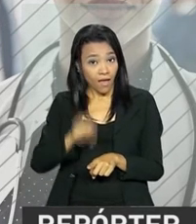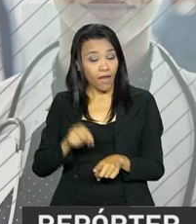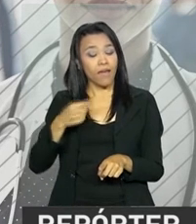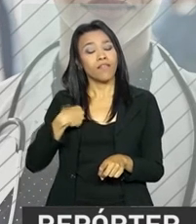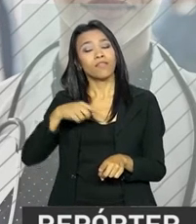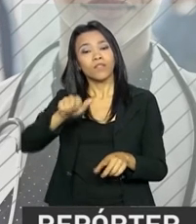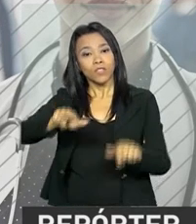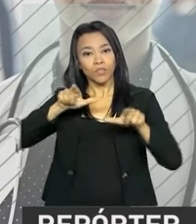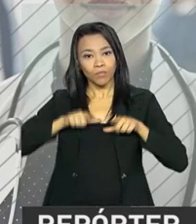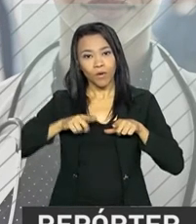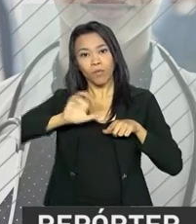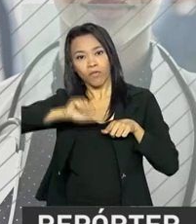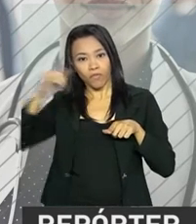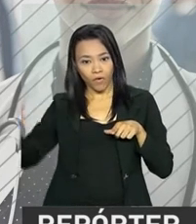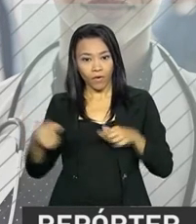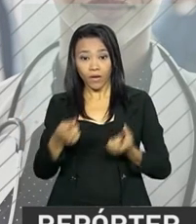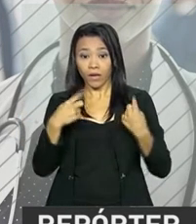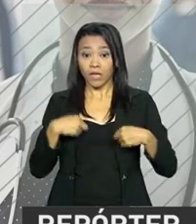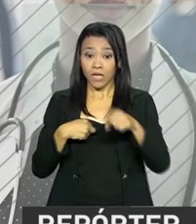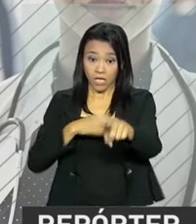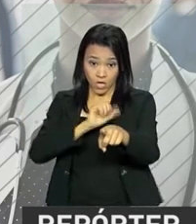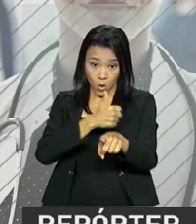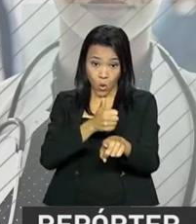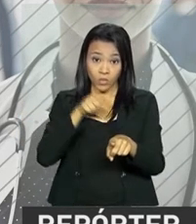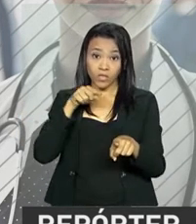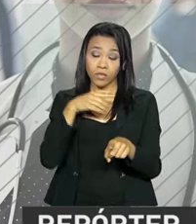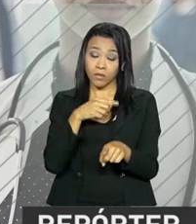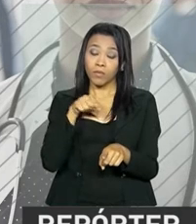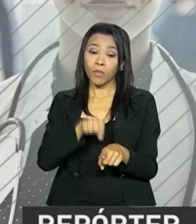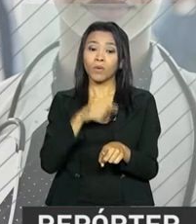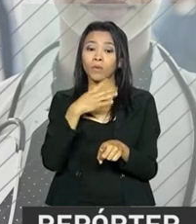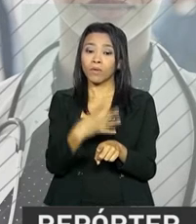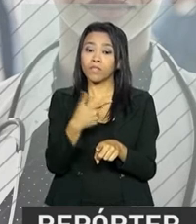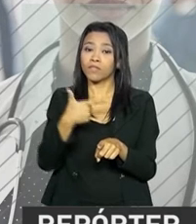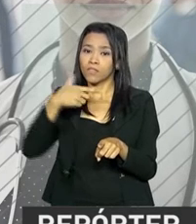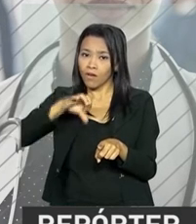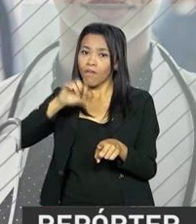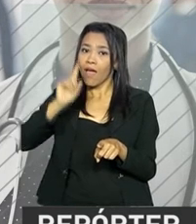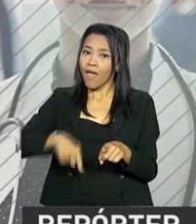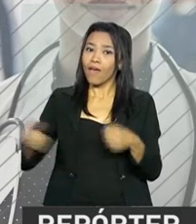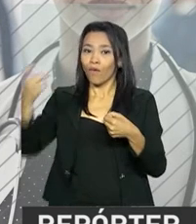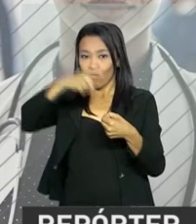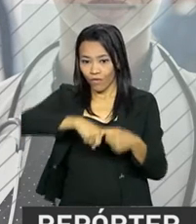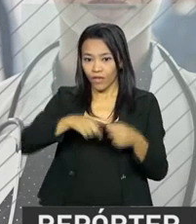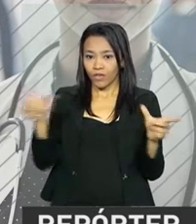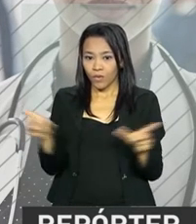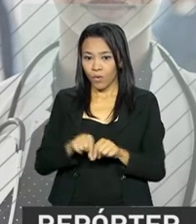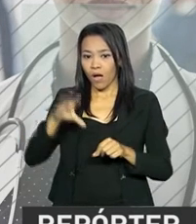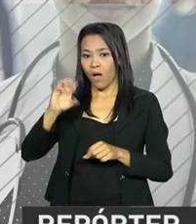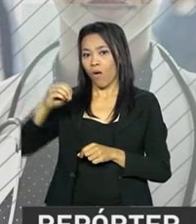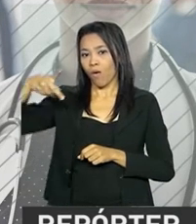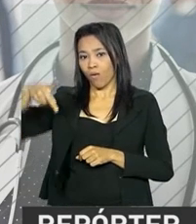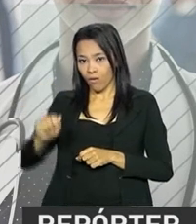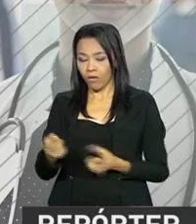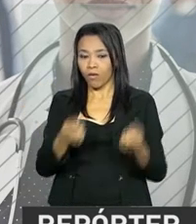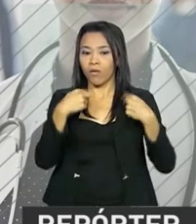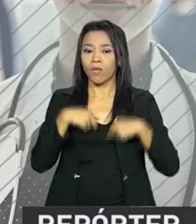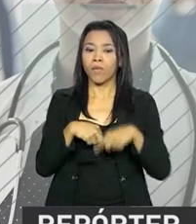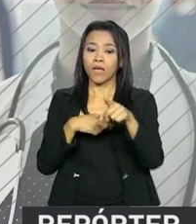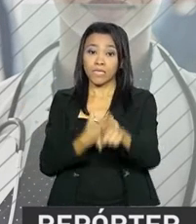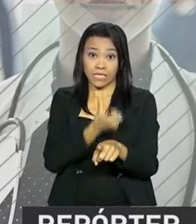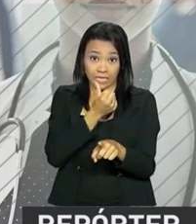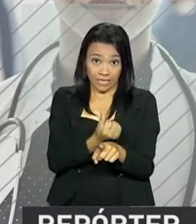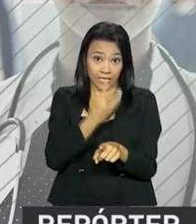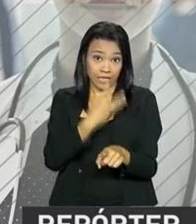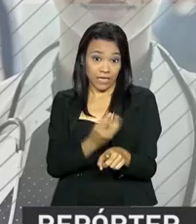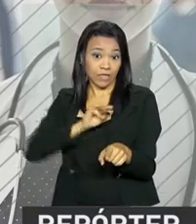11.400 são do convênio internacional com a Organização Pan-Americana de Saúde. 63 milhões de pacientes